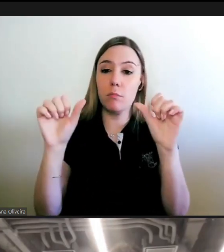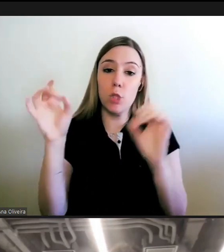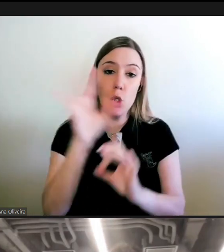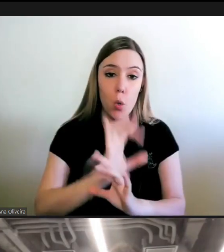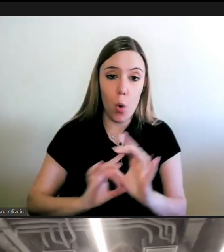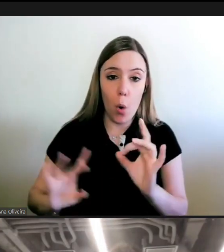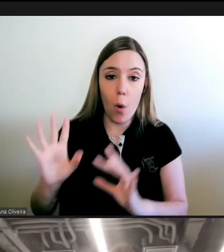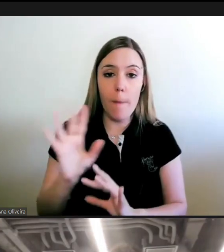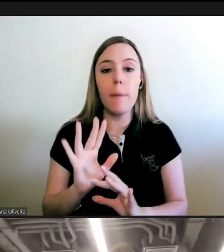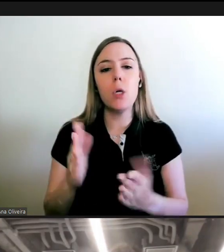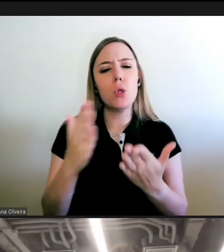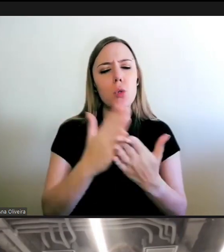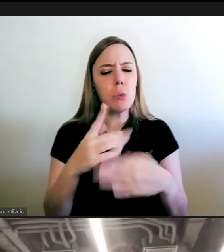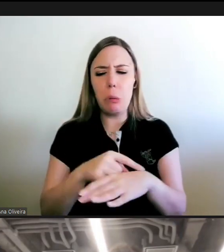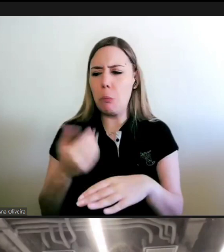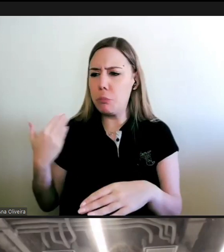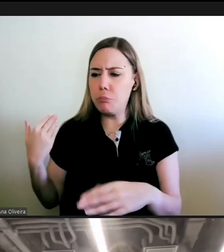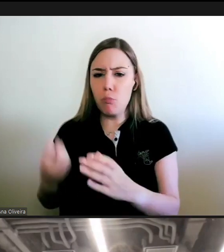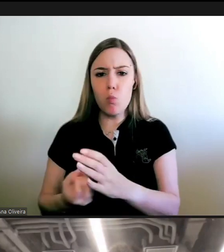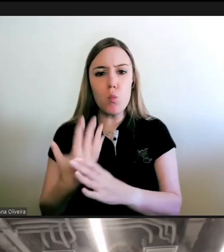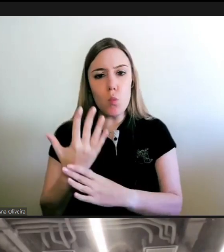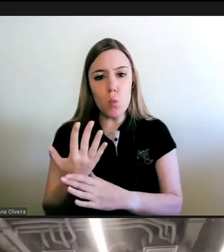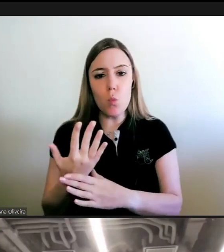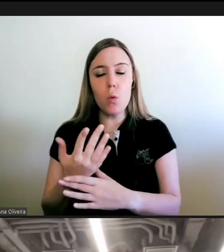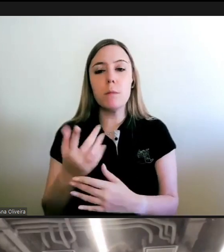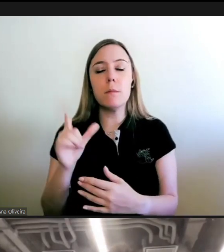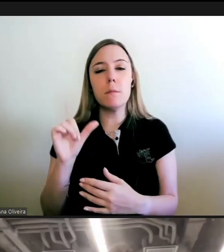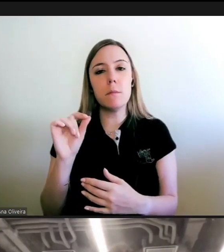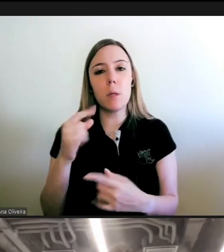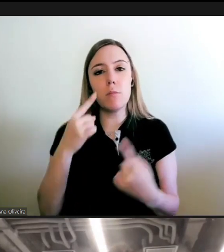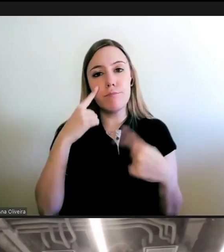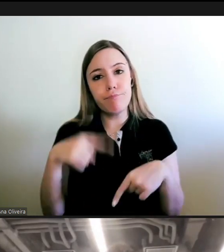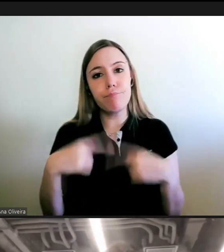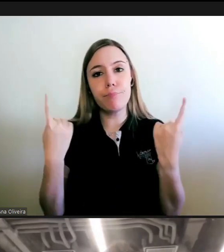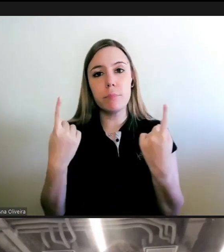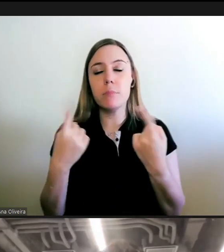de estudos recentes que ainda nos falam da assimetria